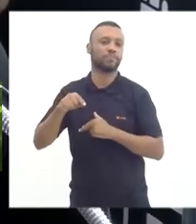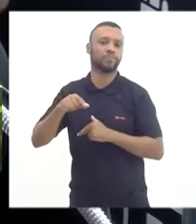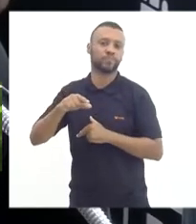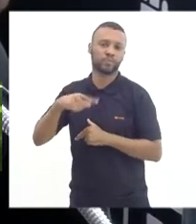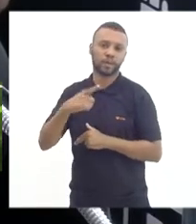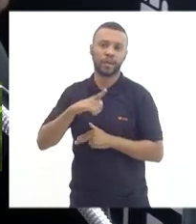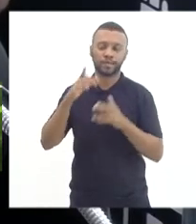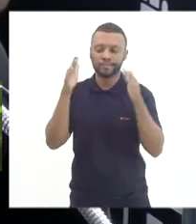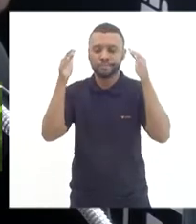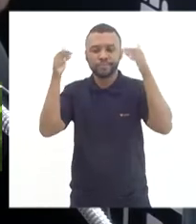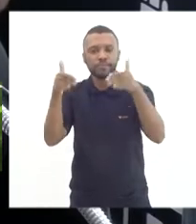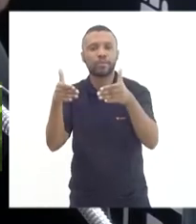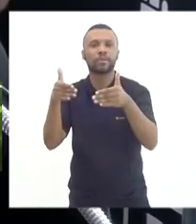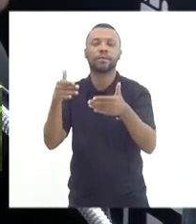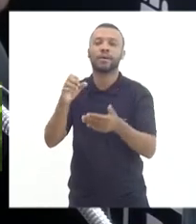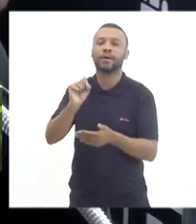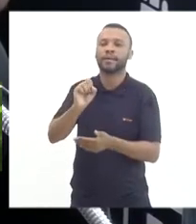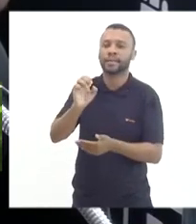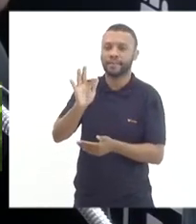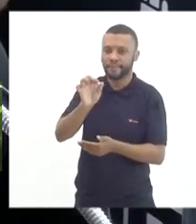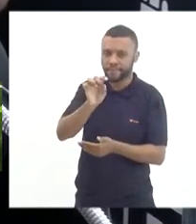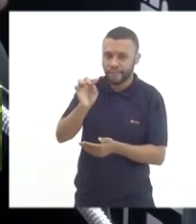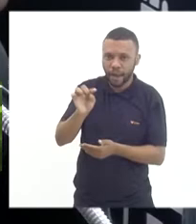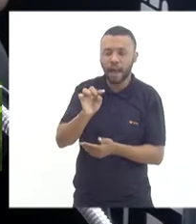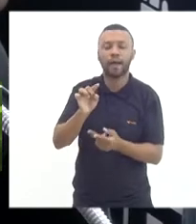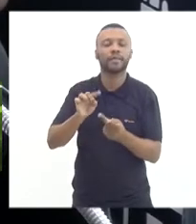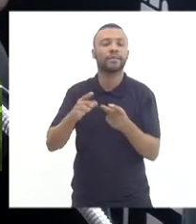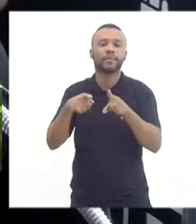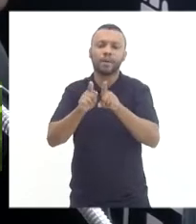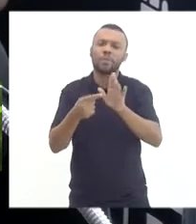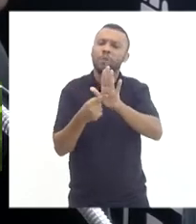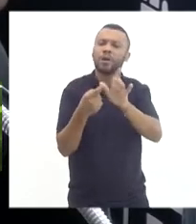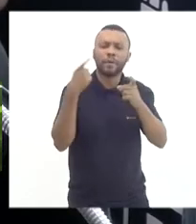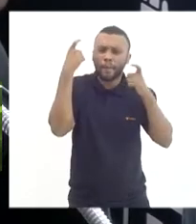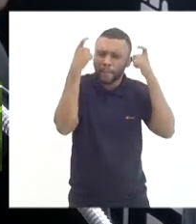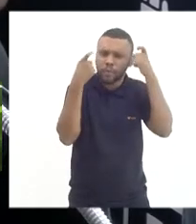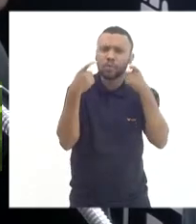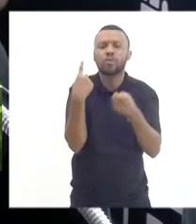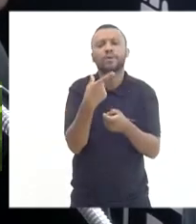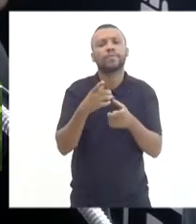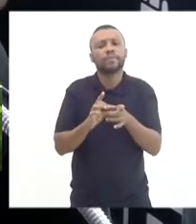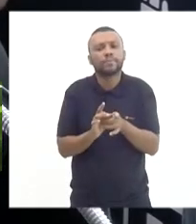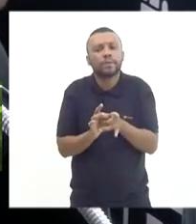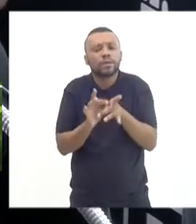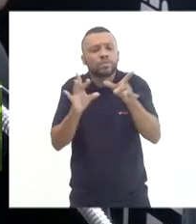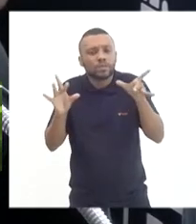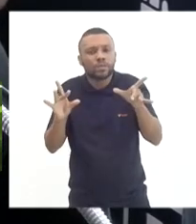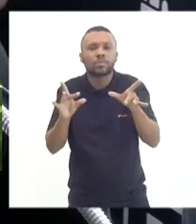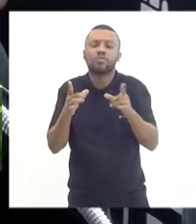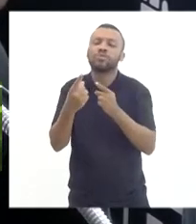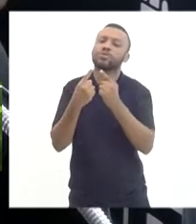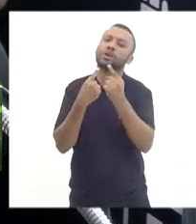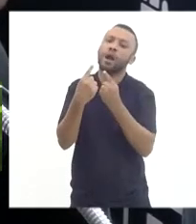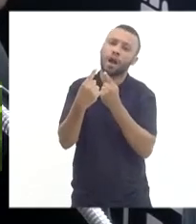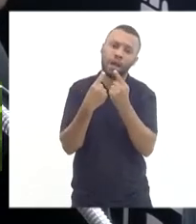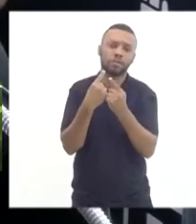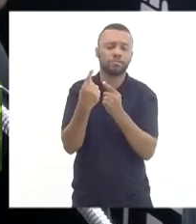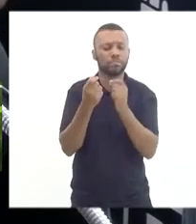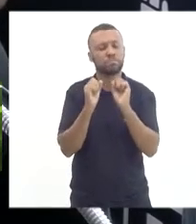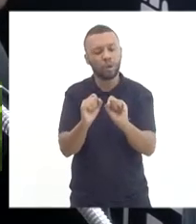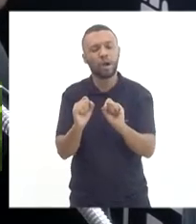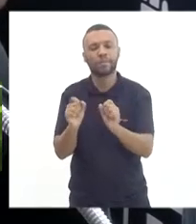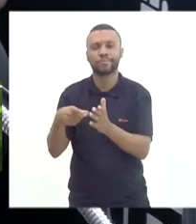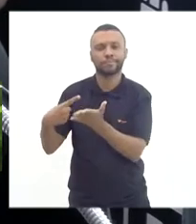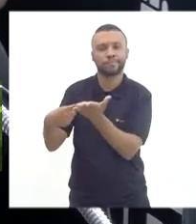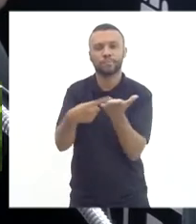gente se reporta também à Cefaz nas preocupações. Estaremos sempre à disposição para o diálogo. Isso é, como eu falei na última comissão, é